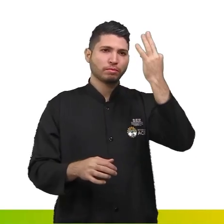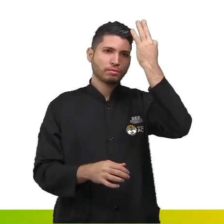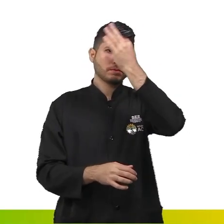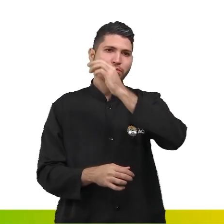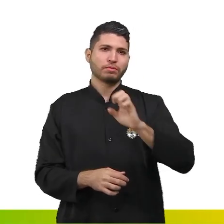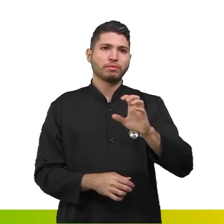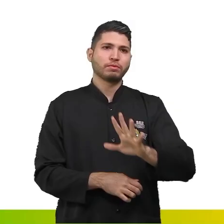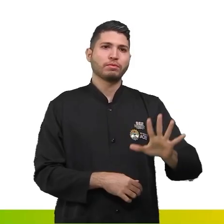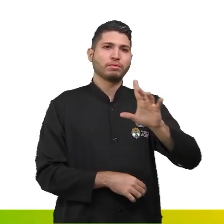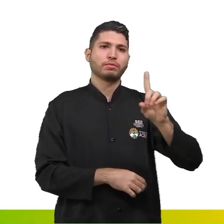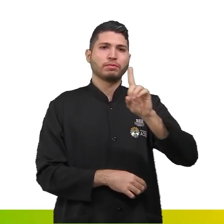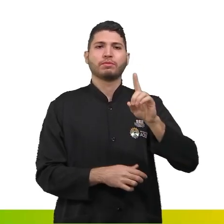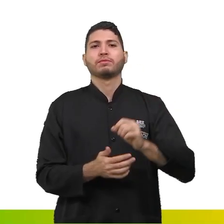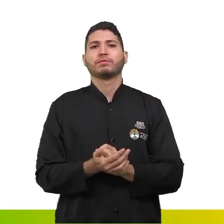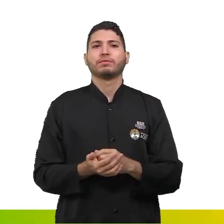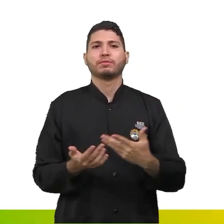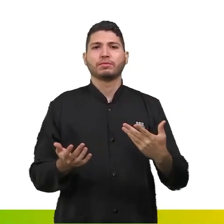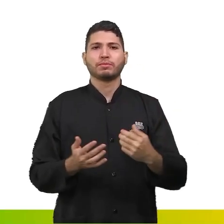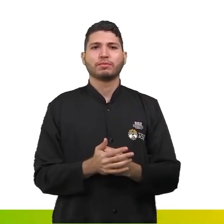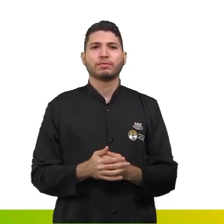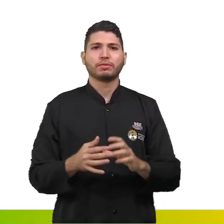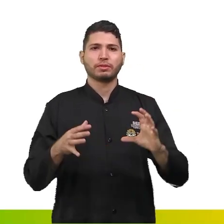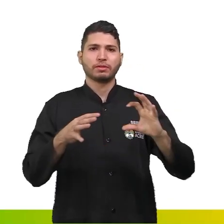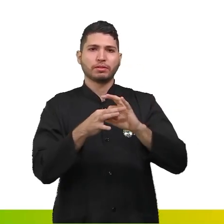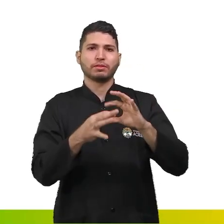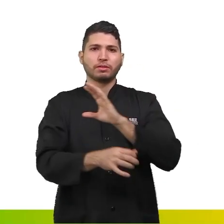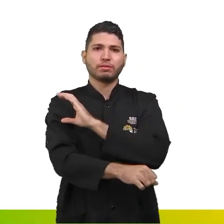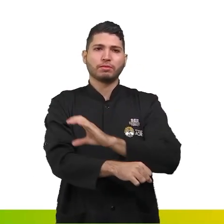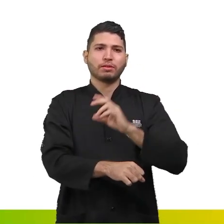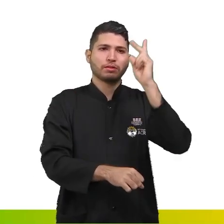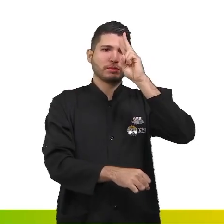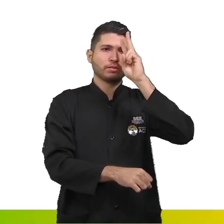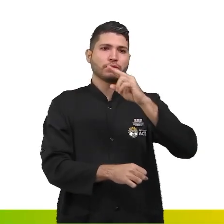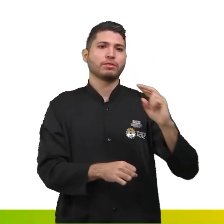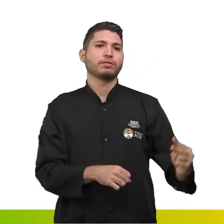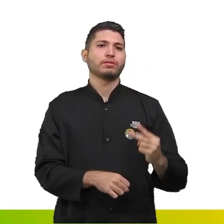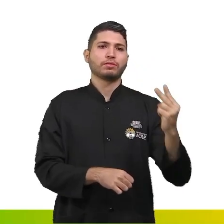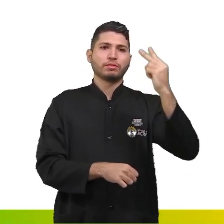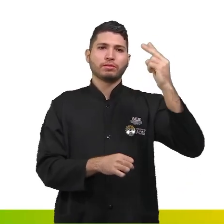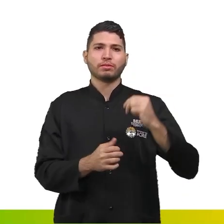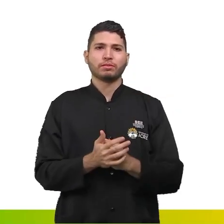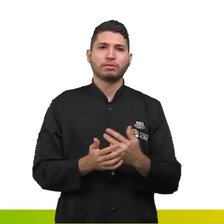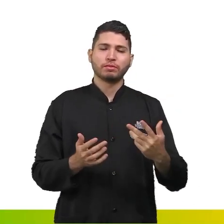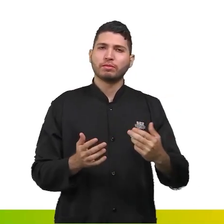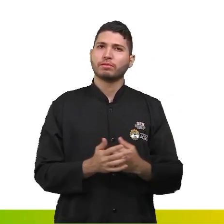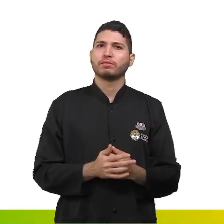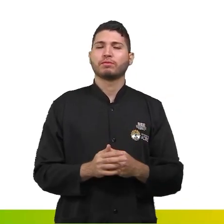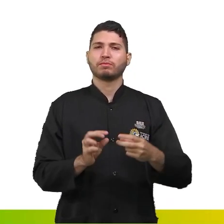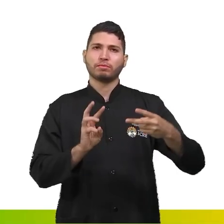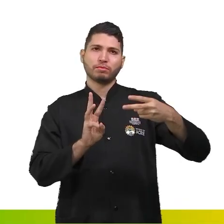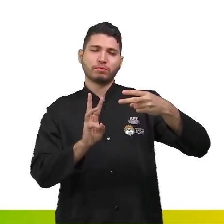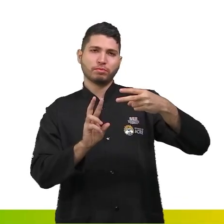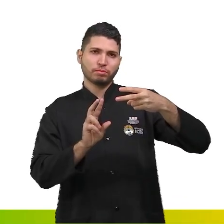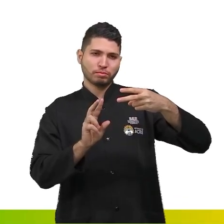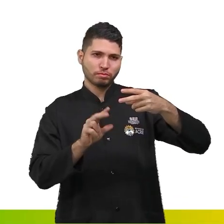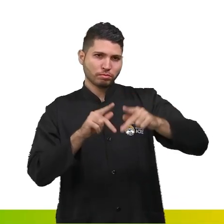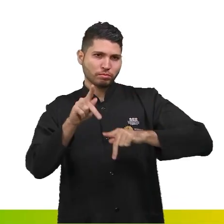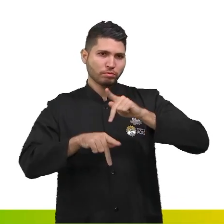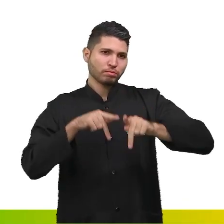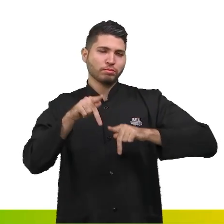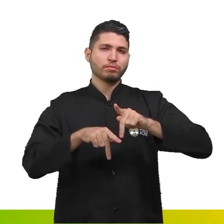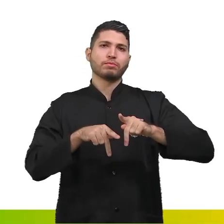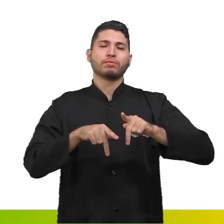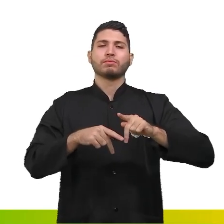cultura, à história e aos valores de seus respectivos povos. Então, trata-se de